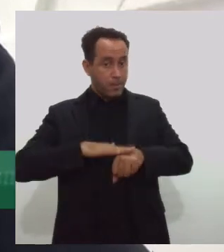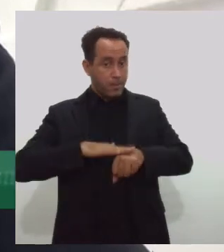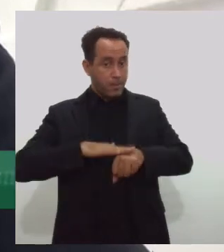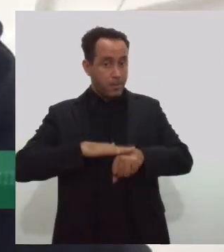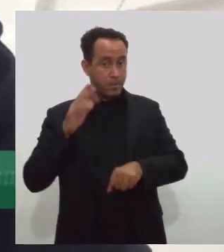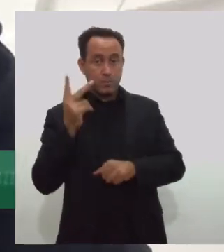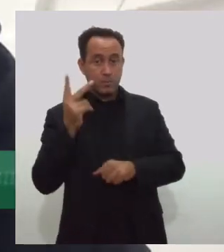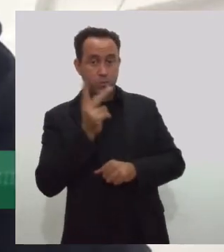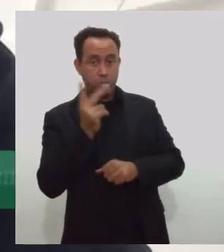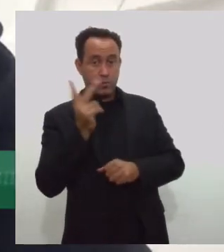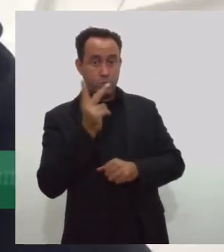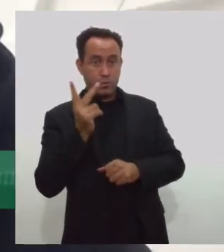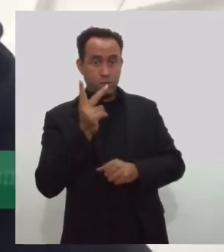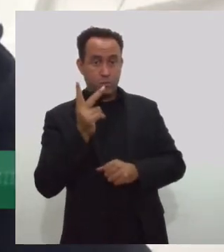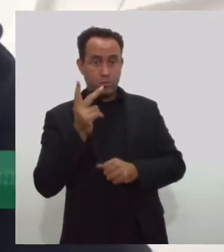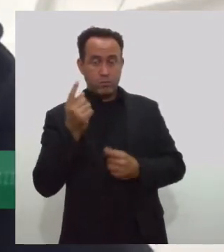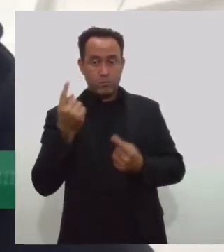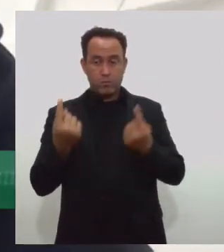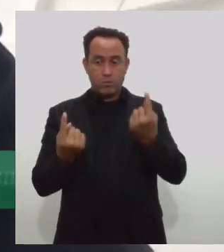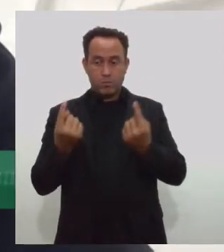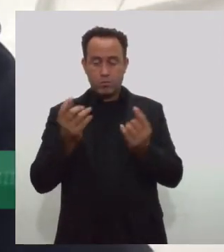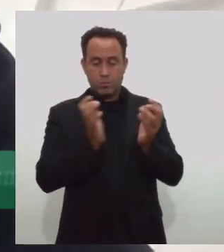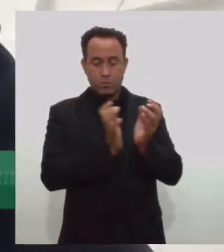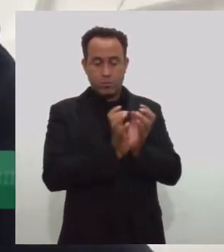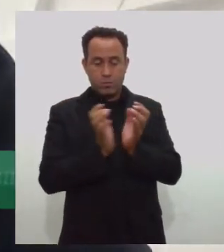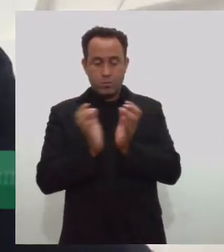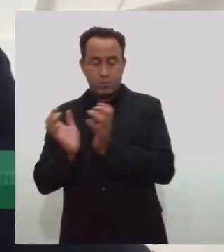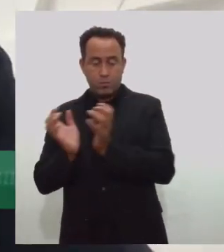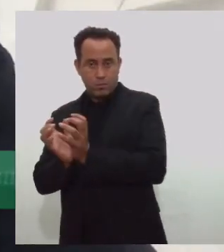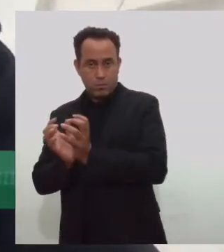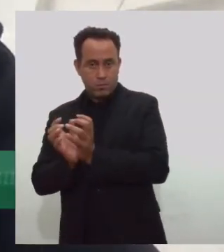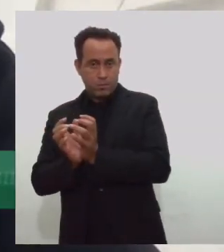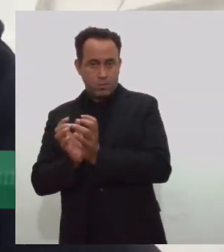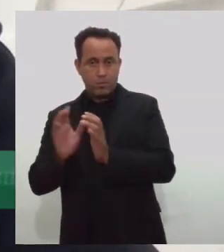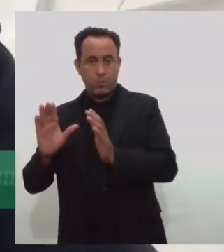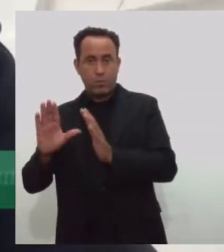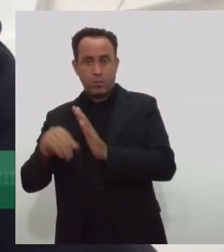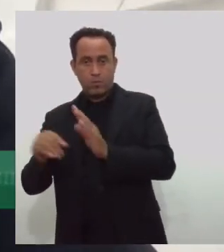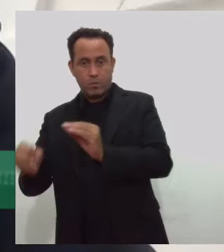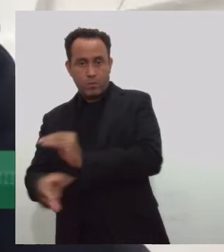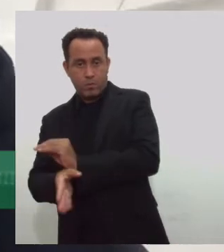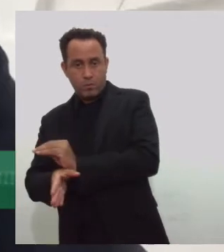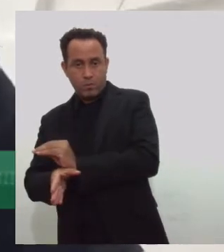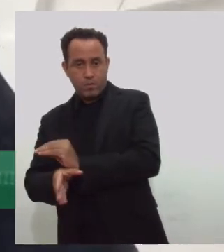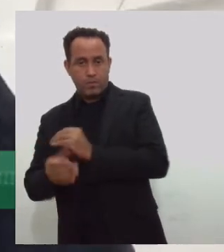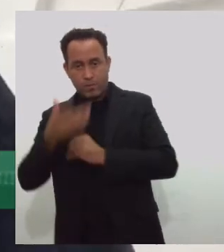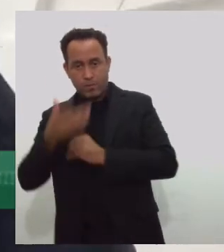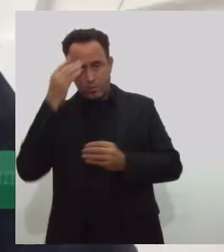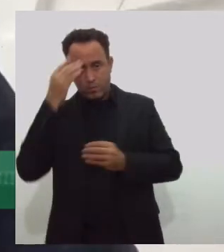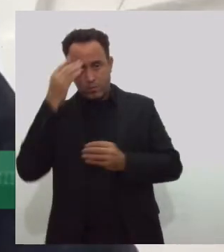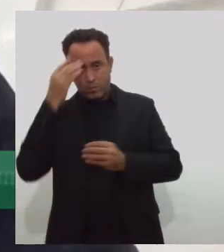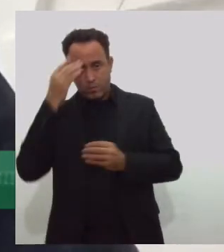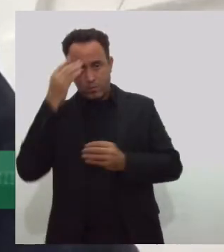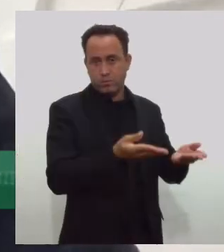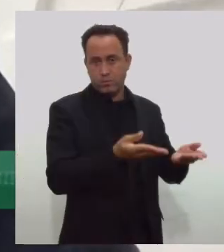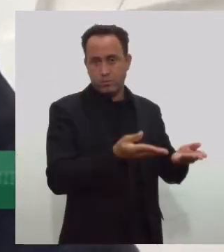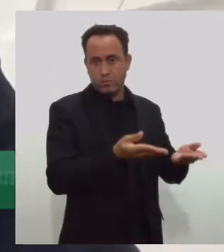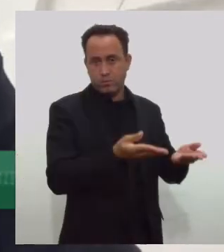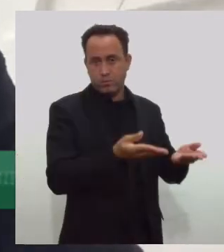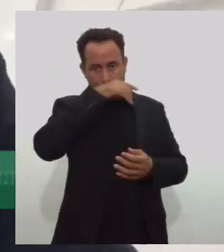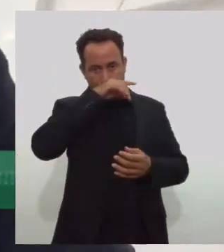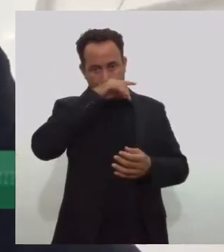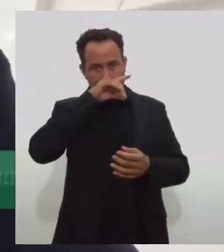dois polos, o corruptor e o corrupto. Essa conduta de